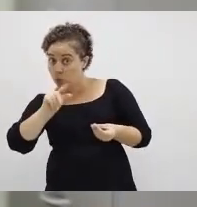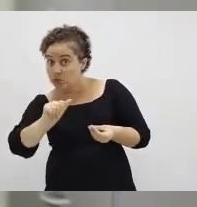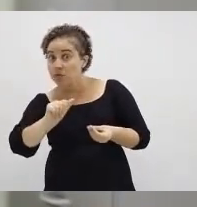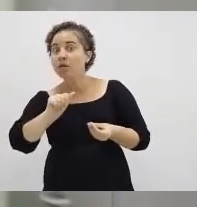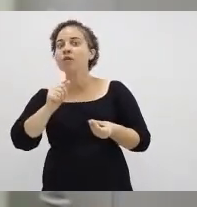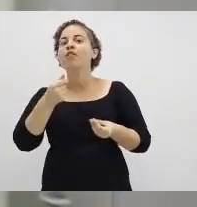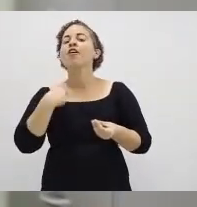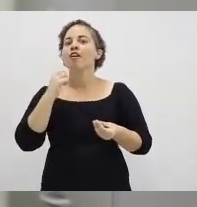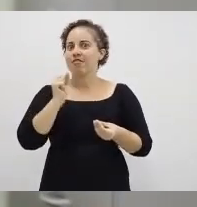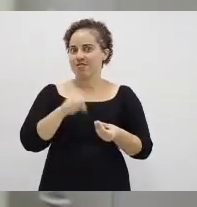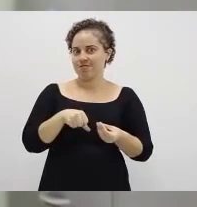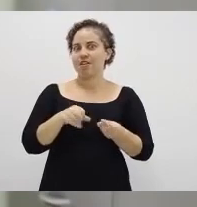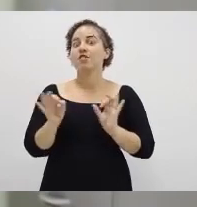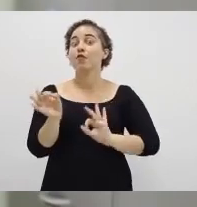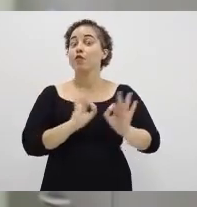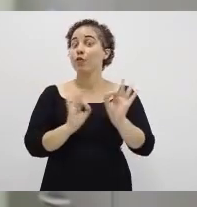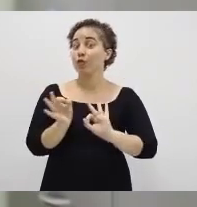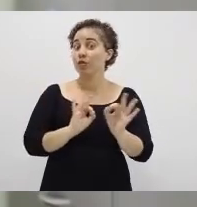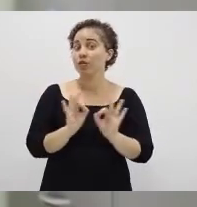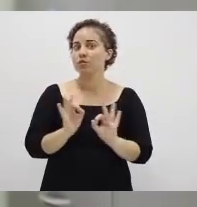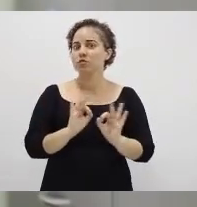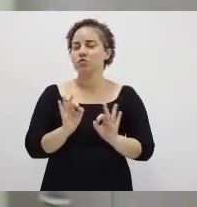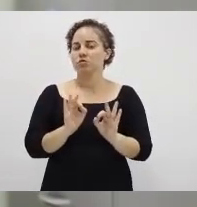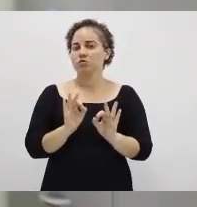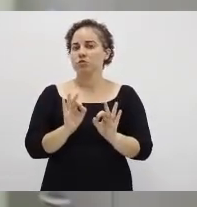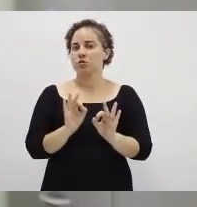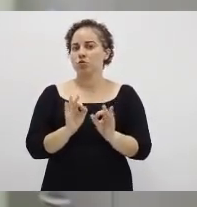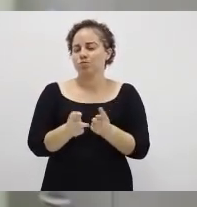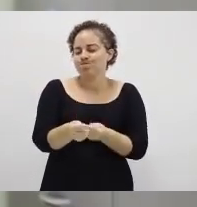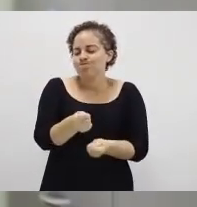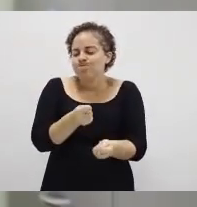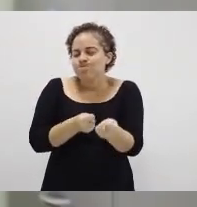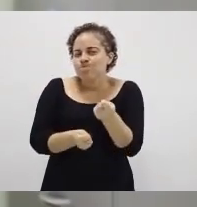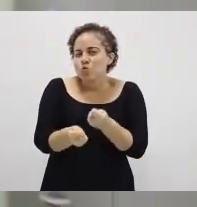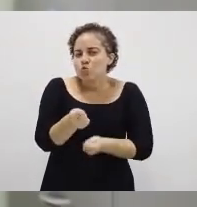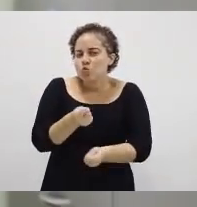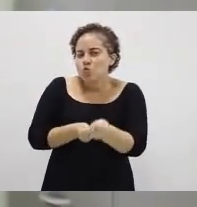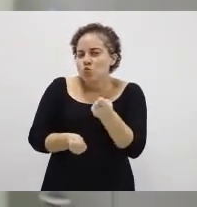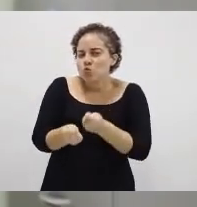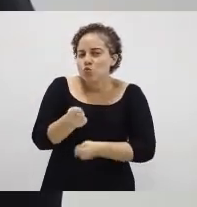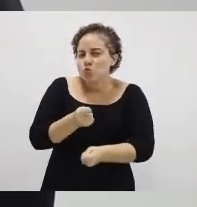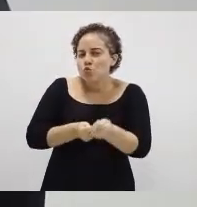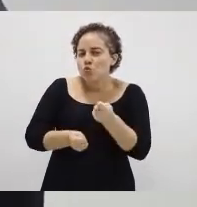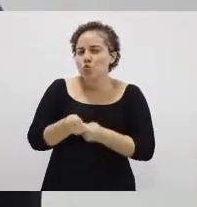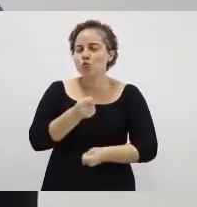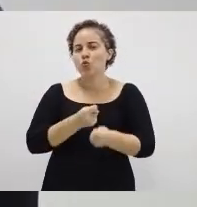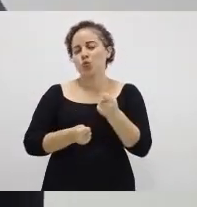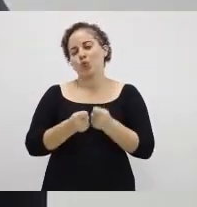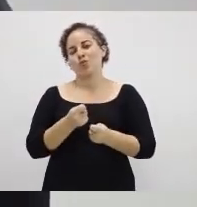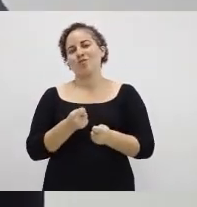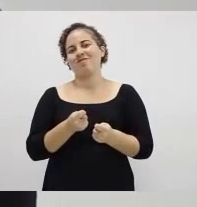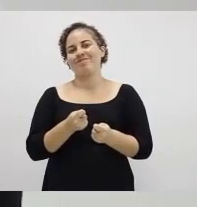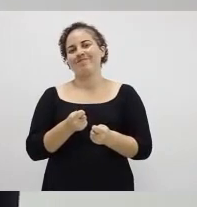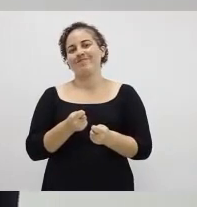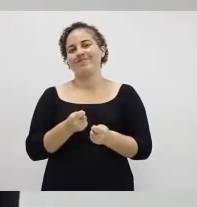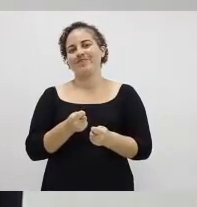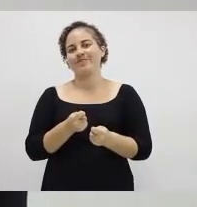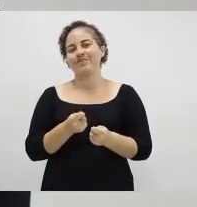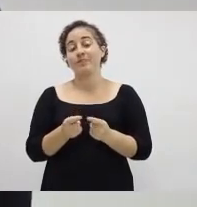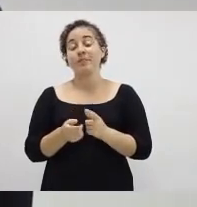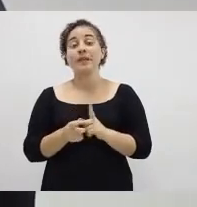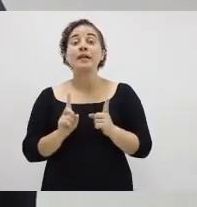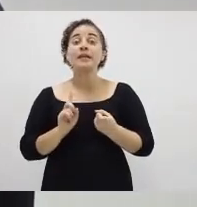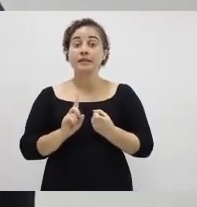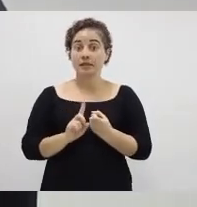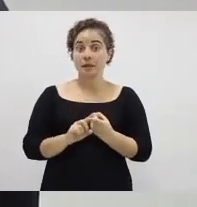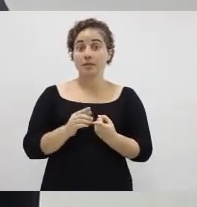exercendo a sua função reguladora, está regulando o funcionamento do mercado. Além disso, quando o governo, por